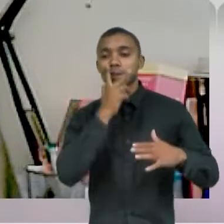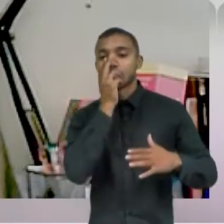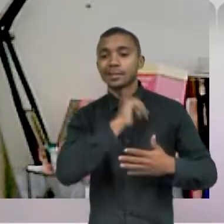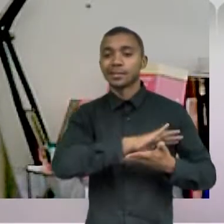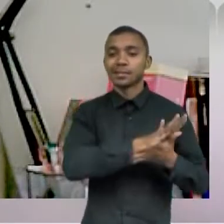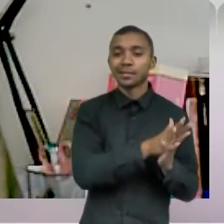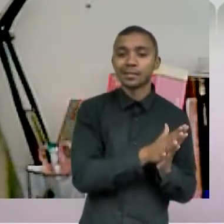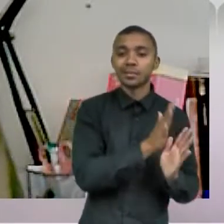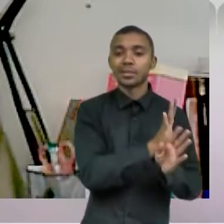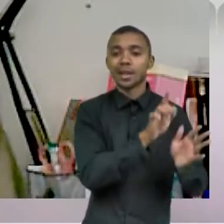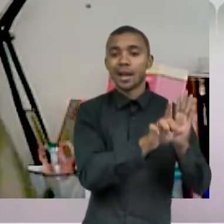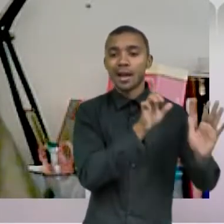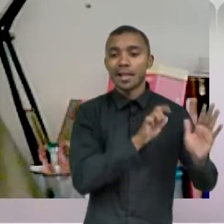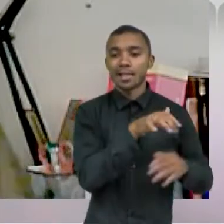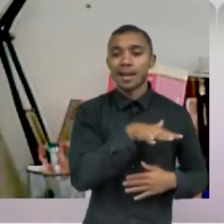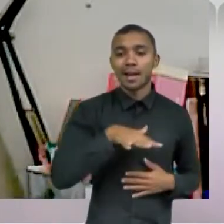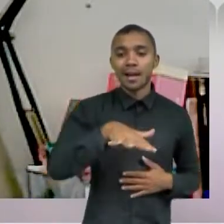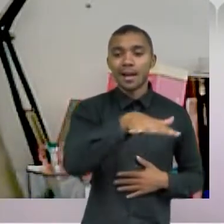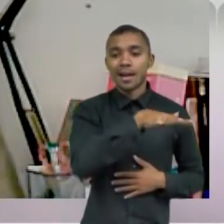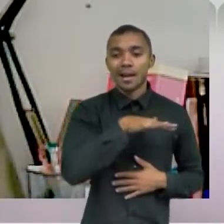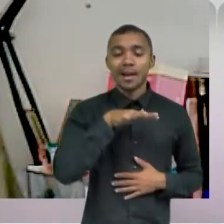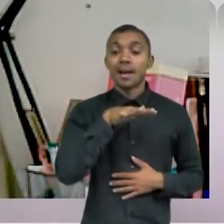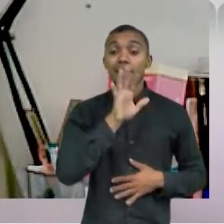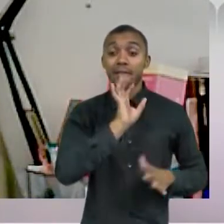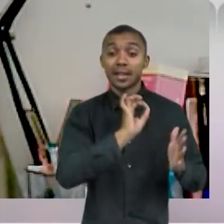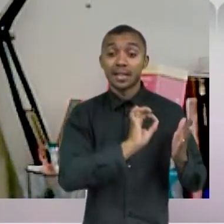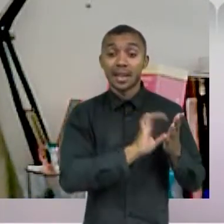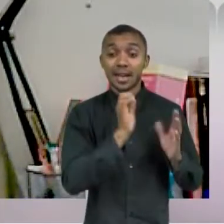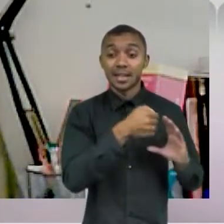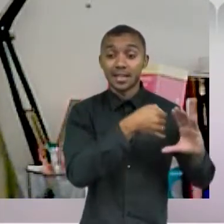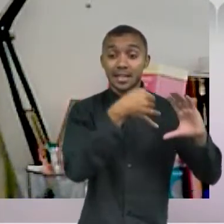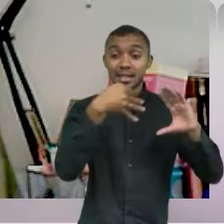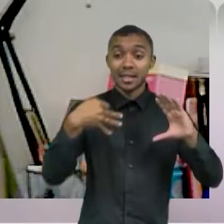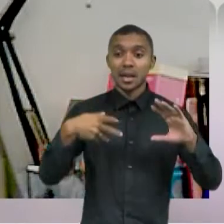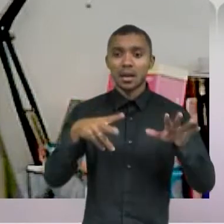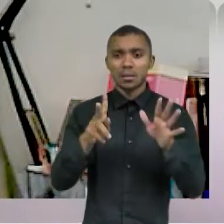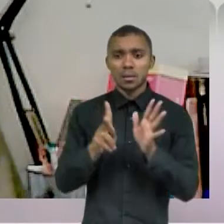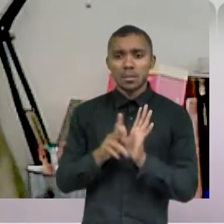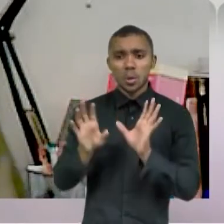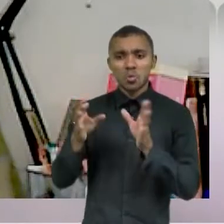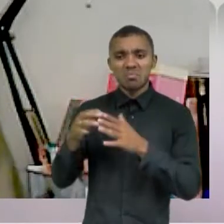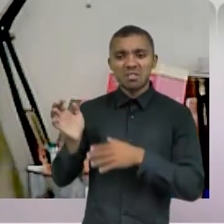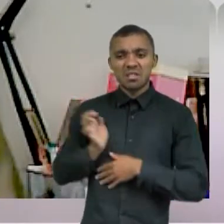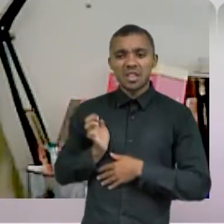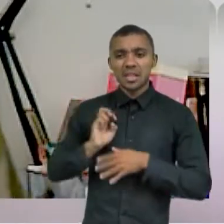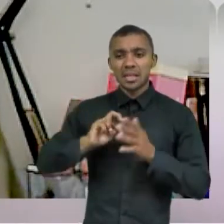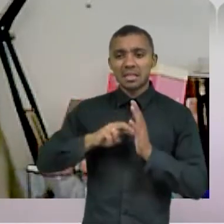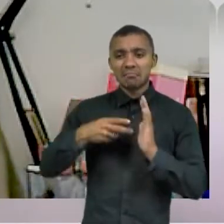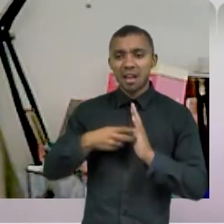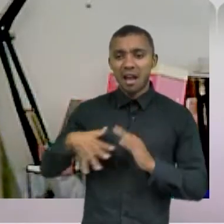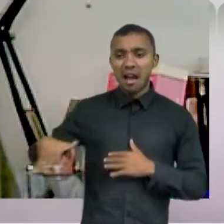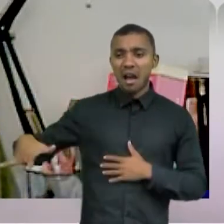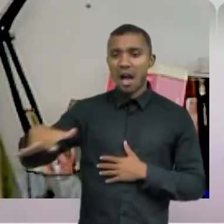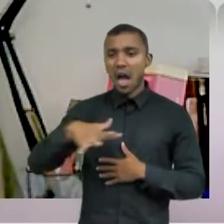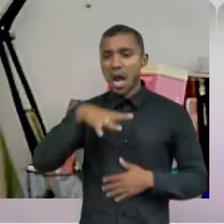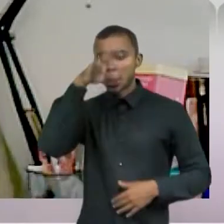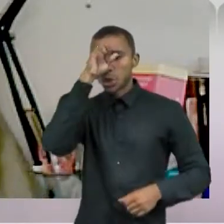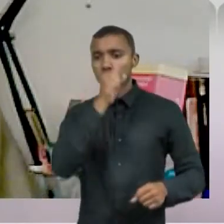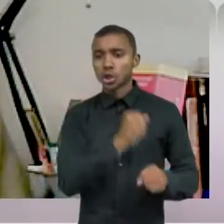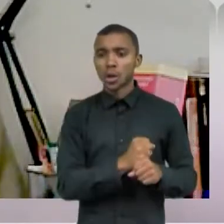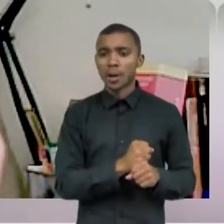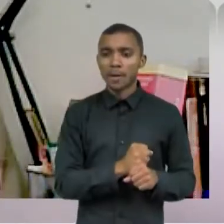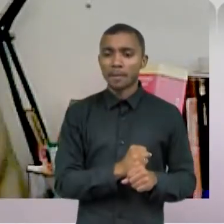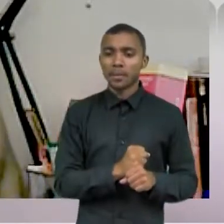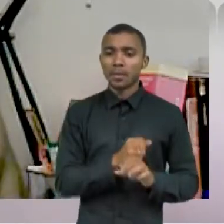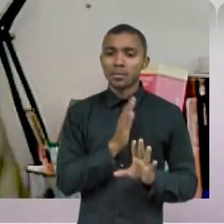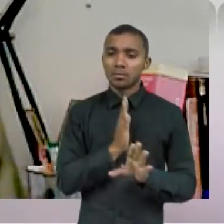Renato? Numa terra onde as origens das grandes fortunas se dá pela posse da terra, se dá, né,